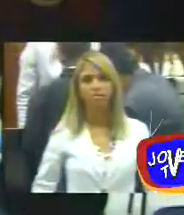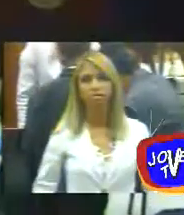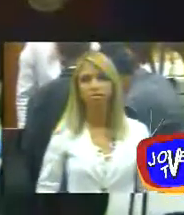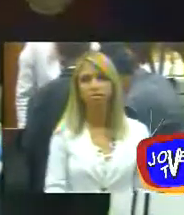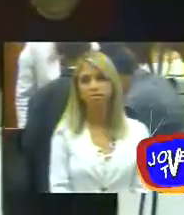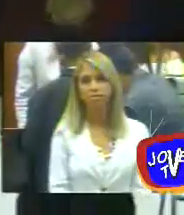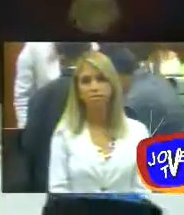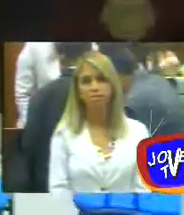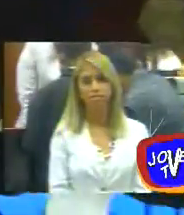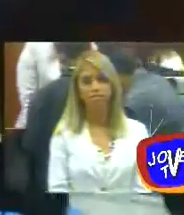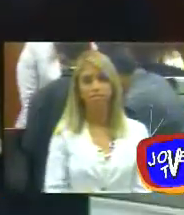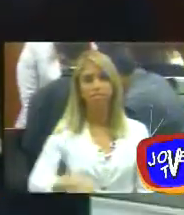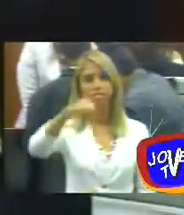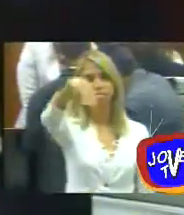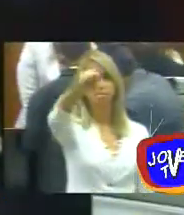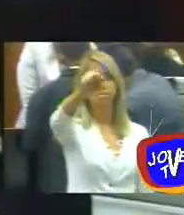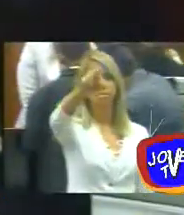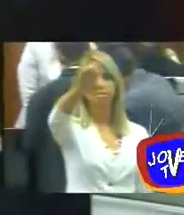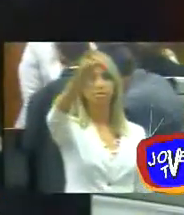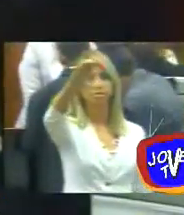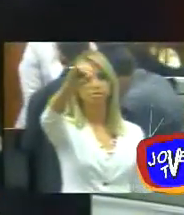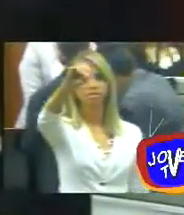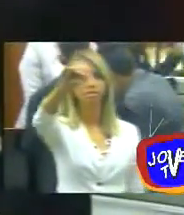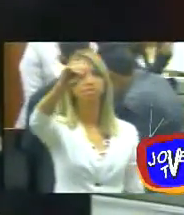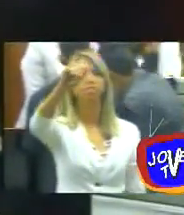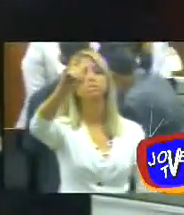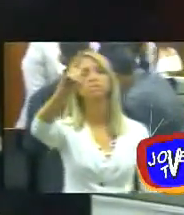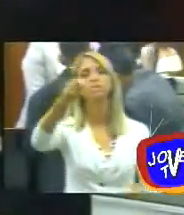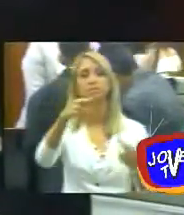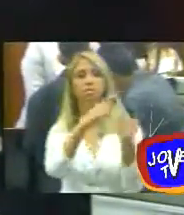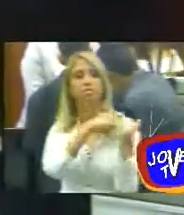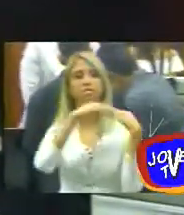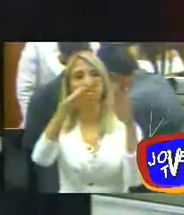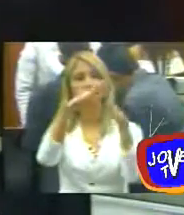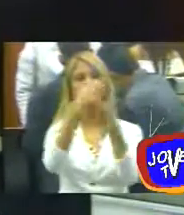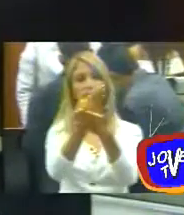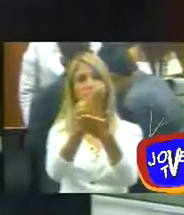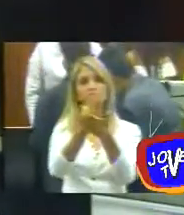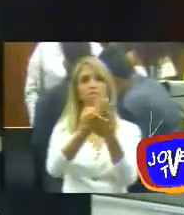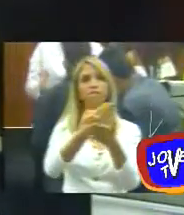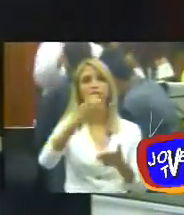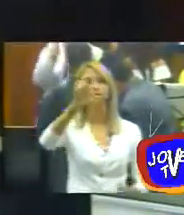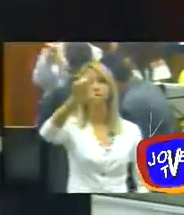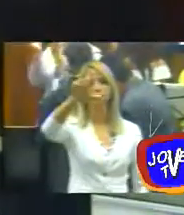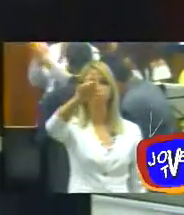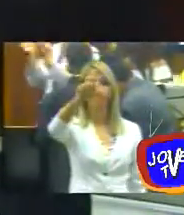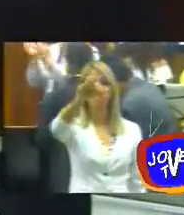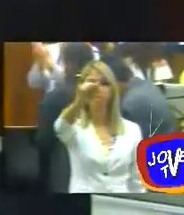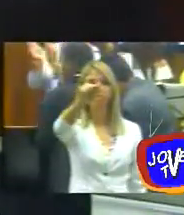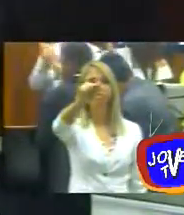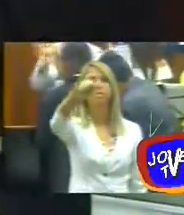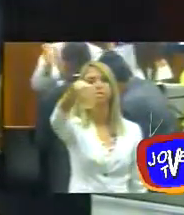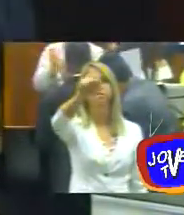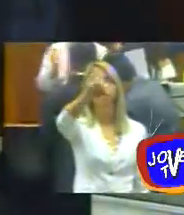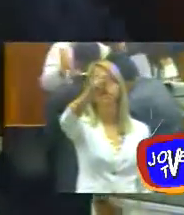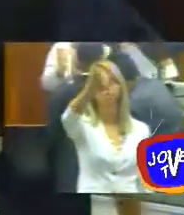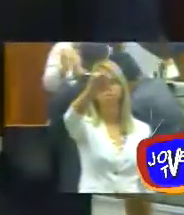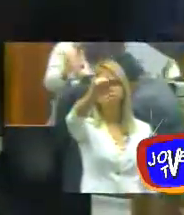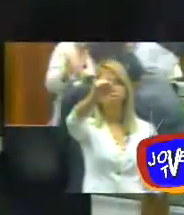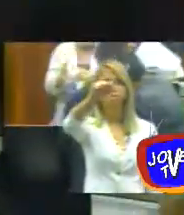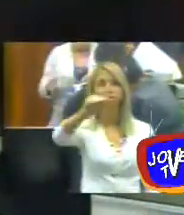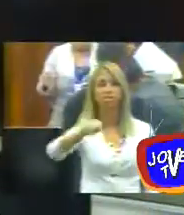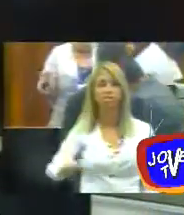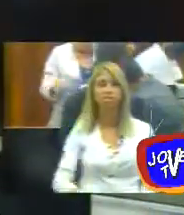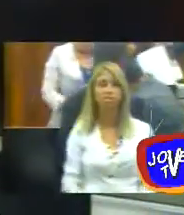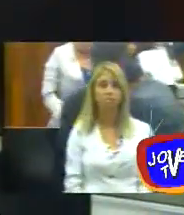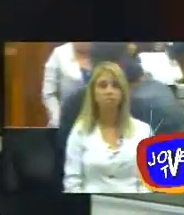Obrigado, Josiane. Marco Antônio Borges de Magalhães, professora Elza Maria Santa Rosa Bernardo.